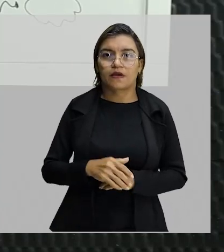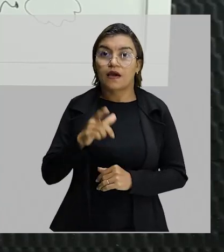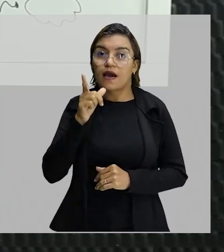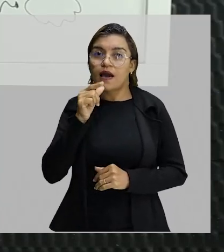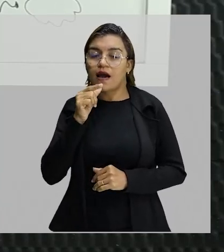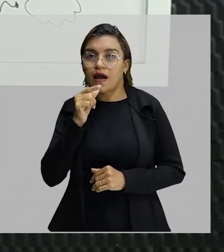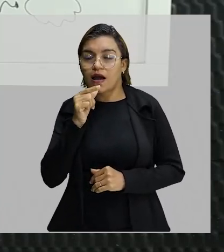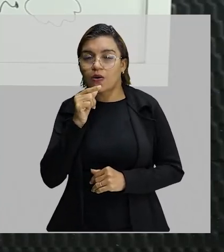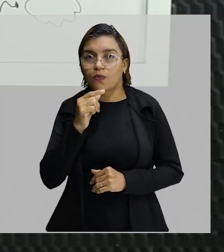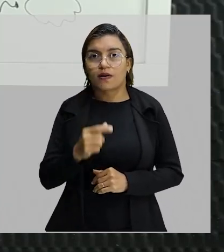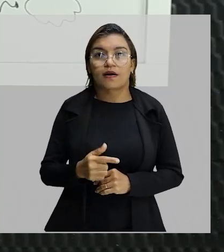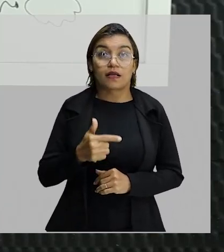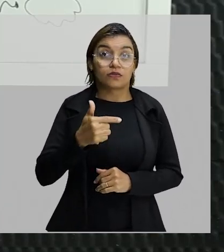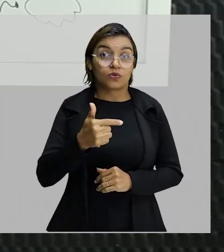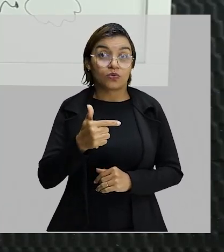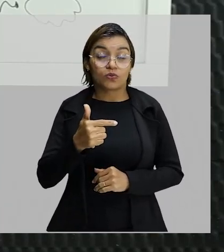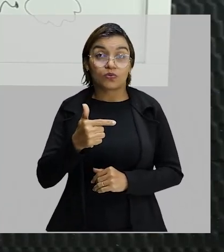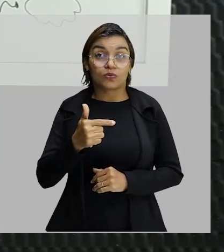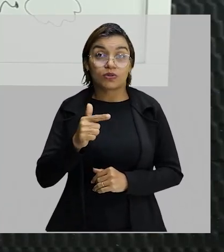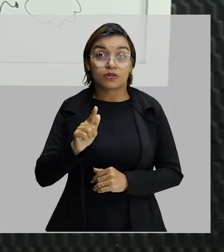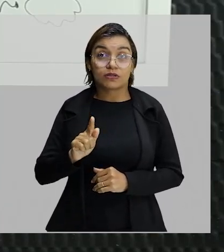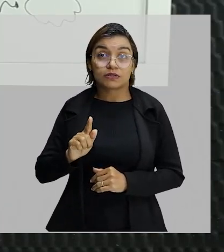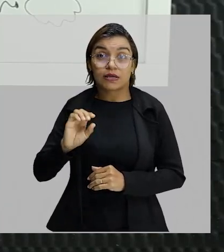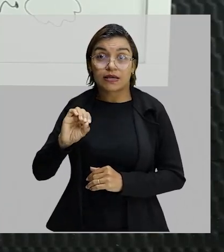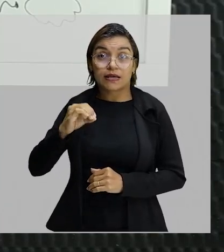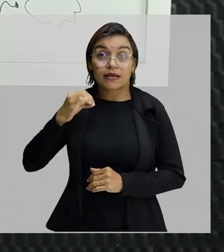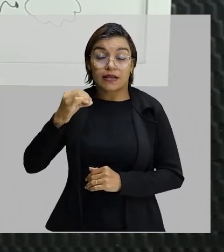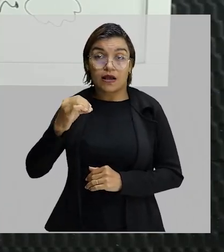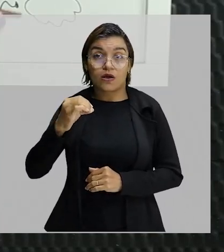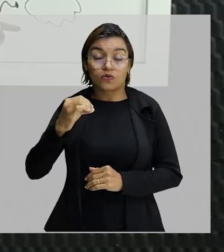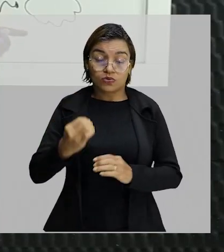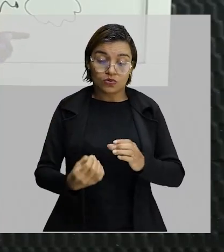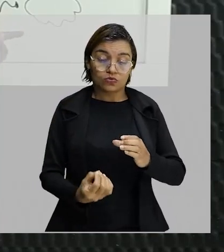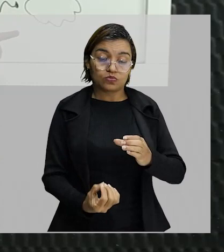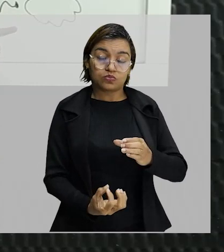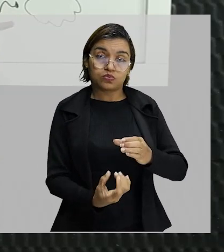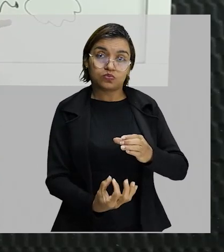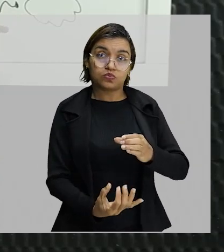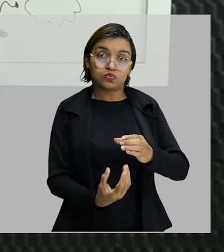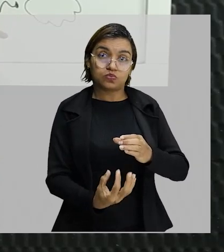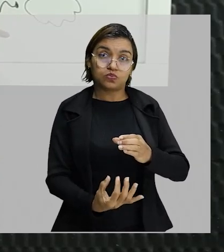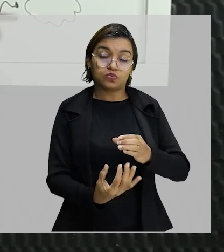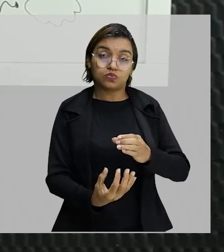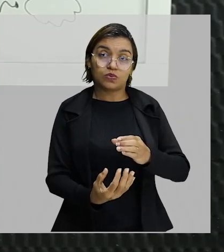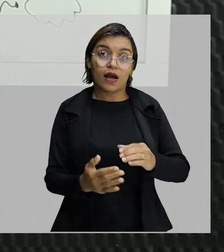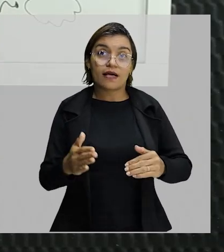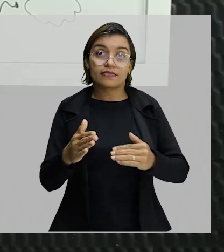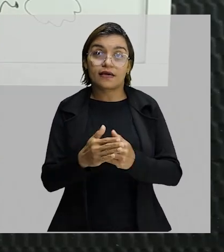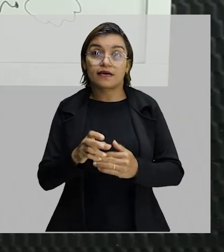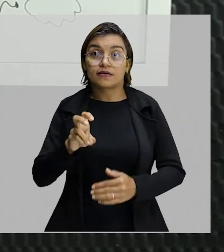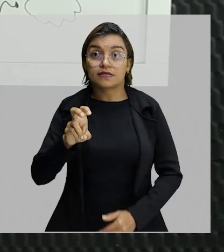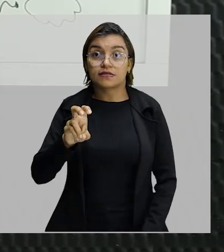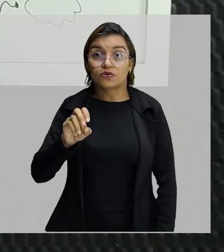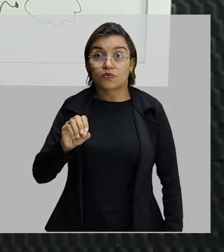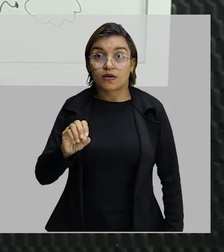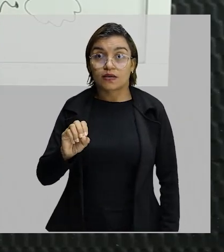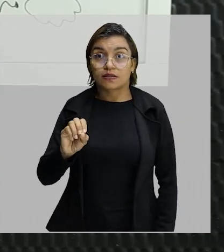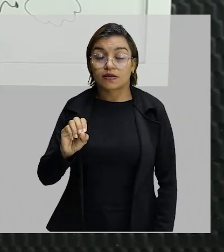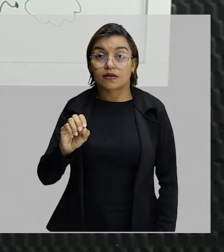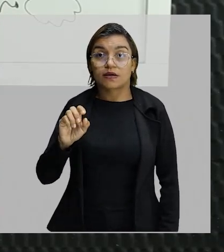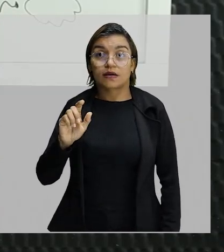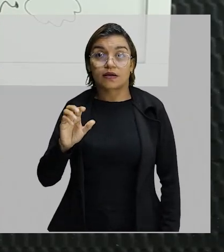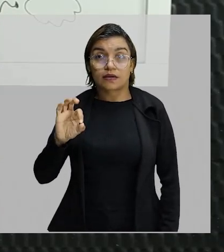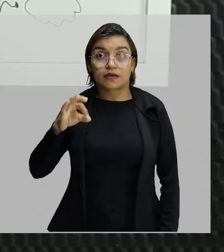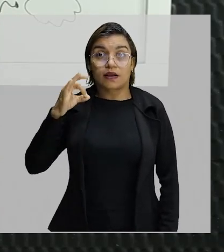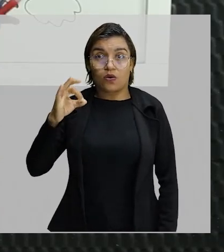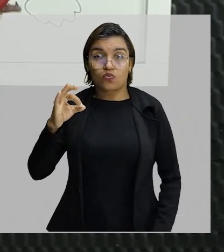2 graus, né? E aqueceu ela até 50 graus, certo? A 2 graus é líquido,